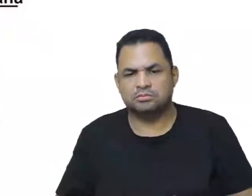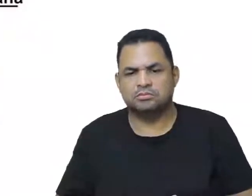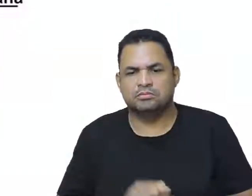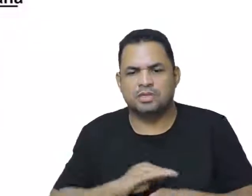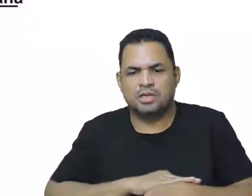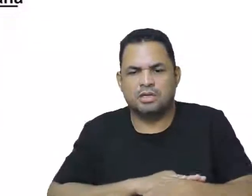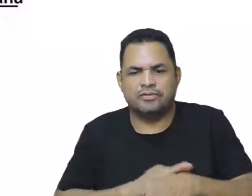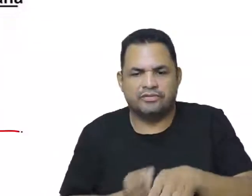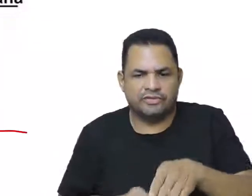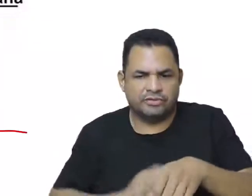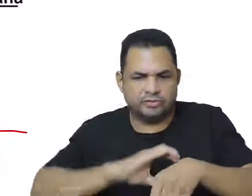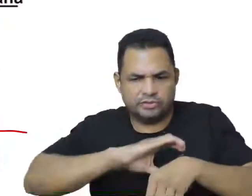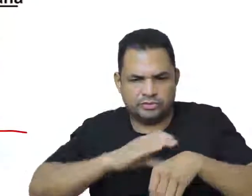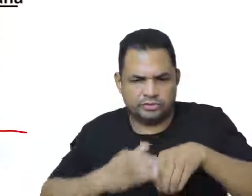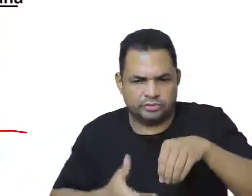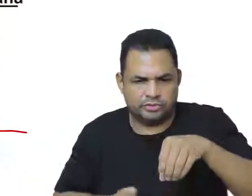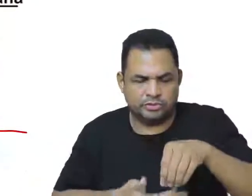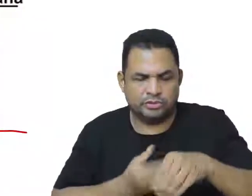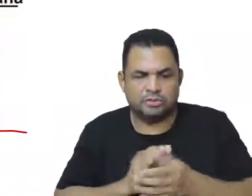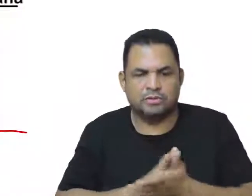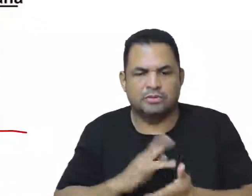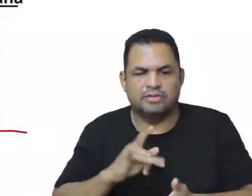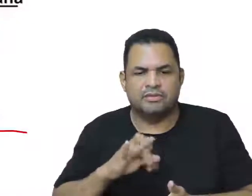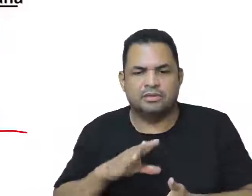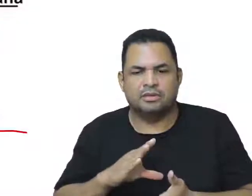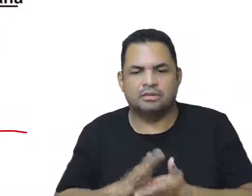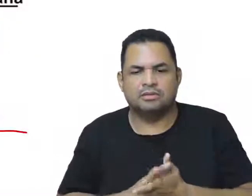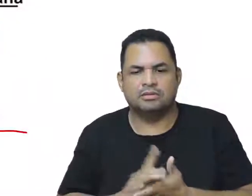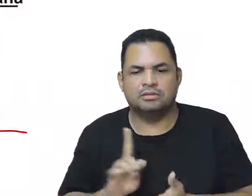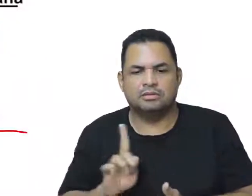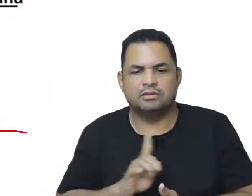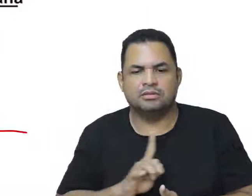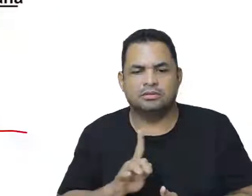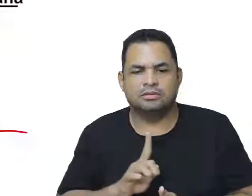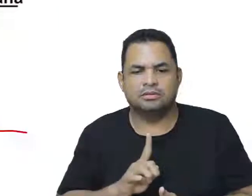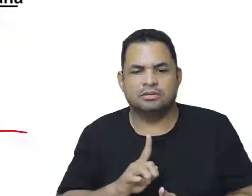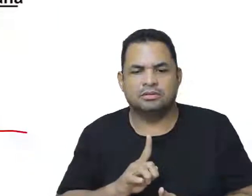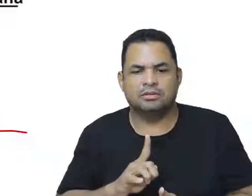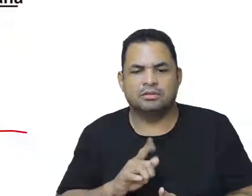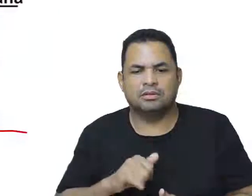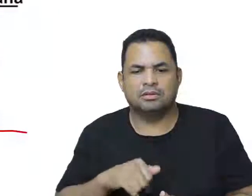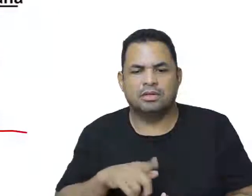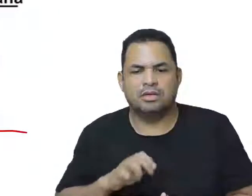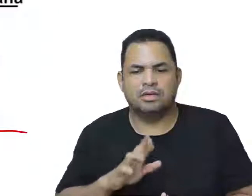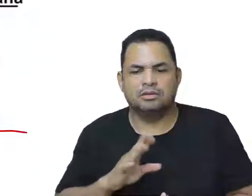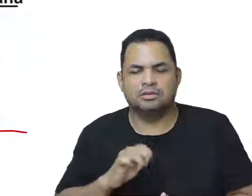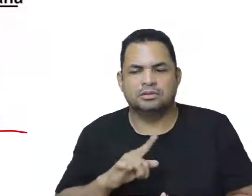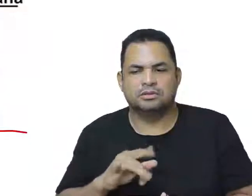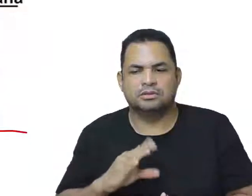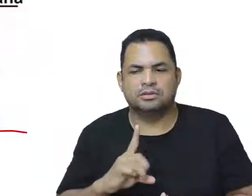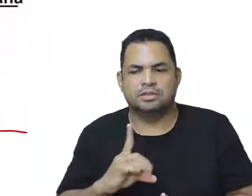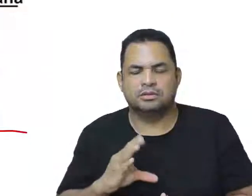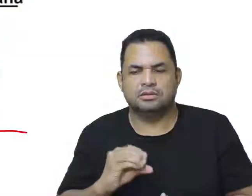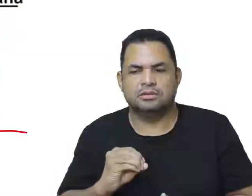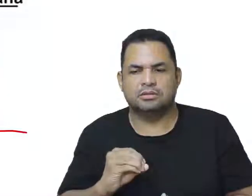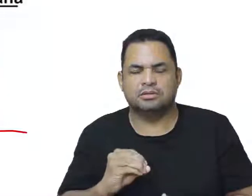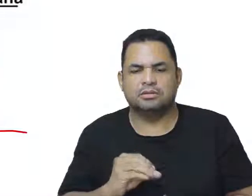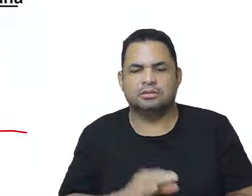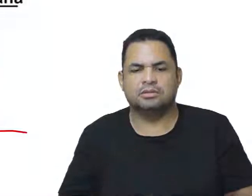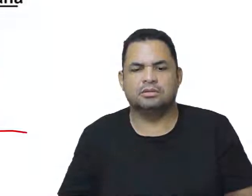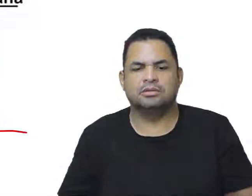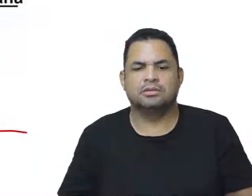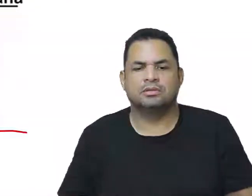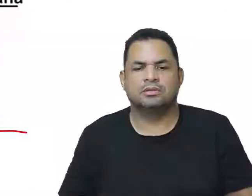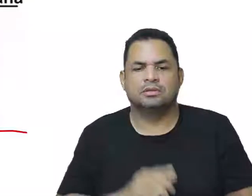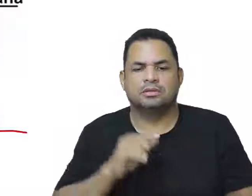de revestimento estratificado pavimentoso não queratinizado. Para quem não sabe,